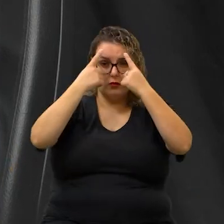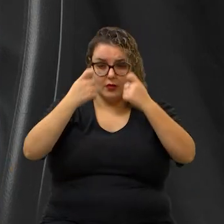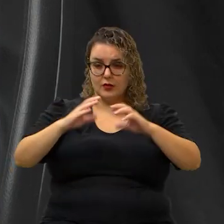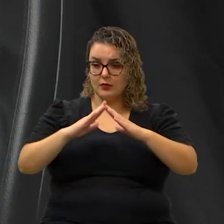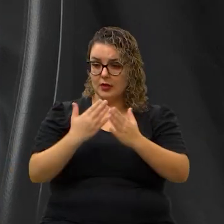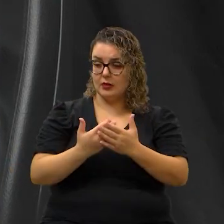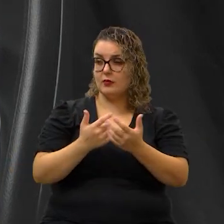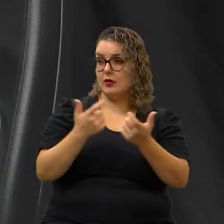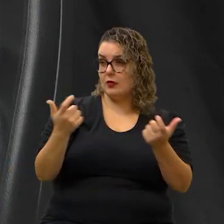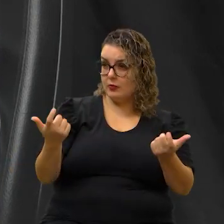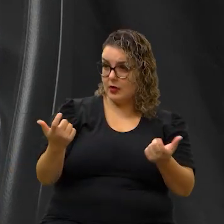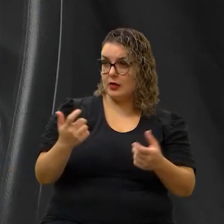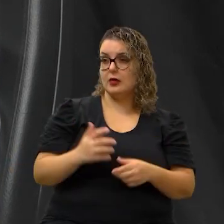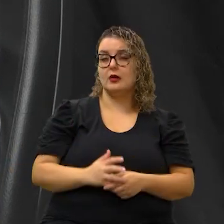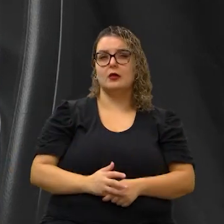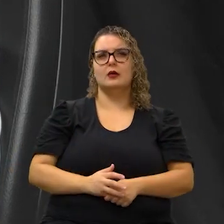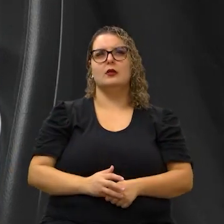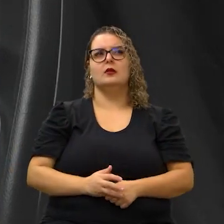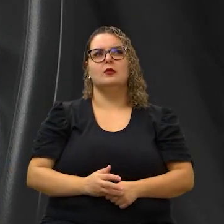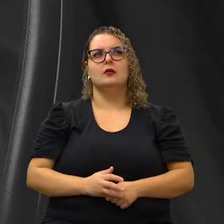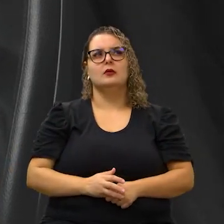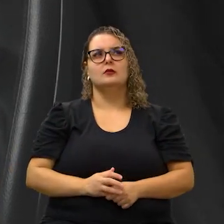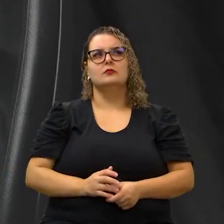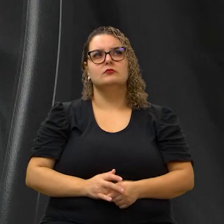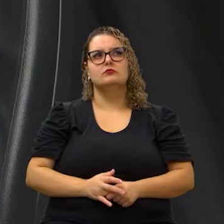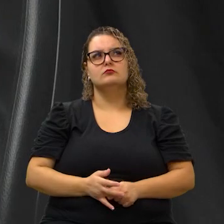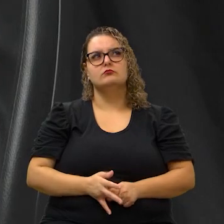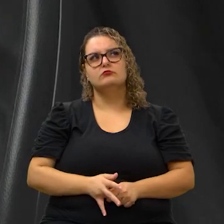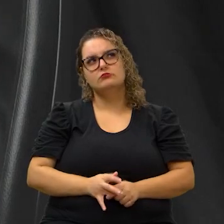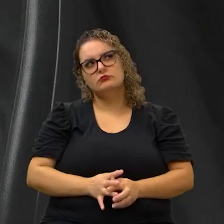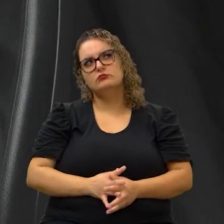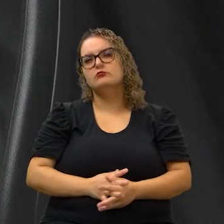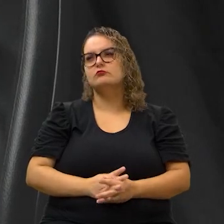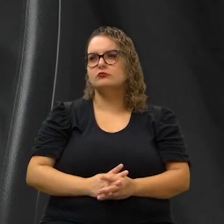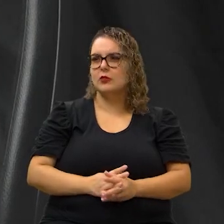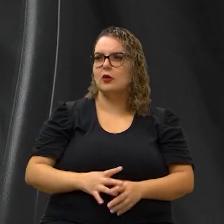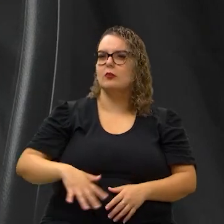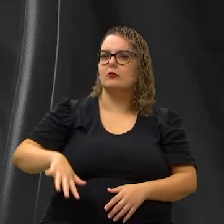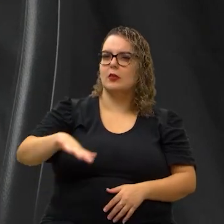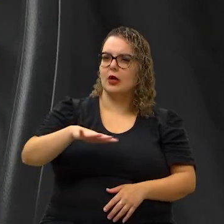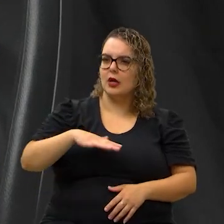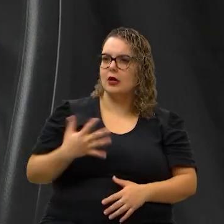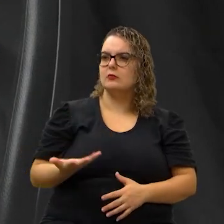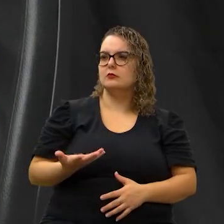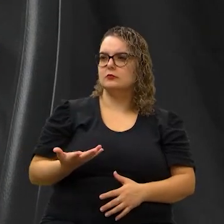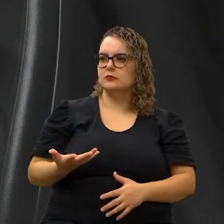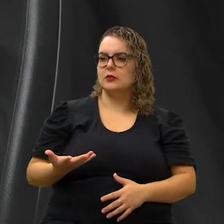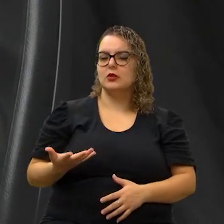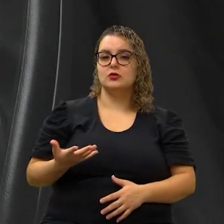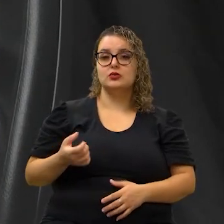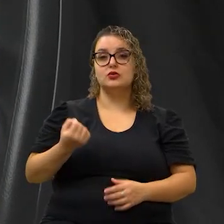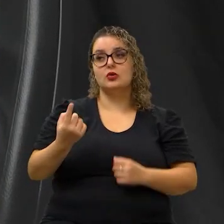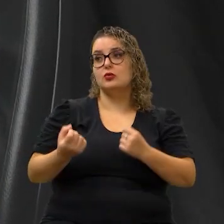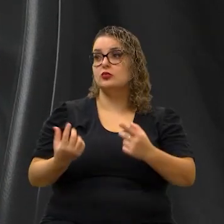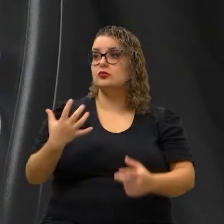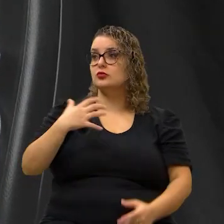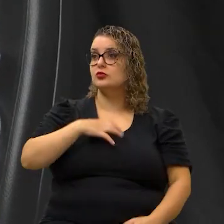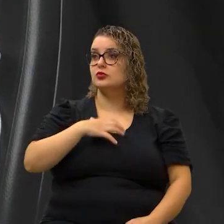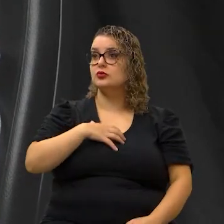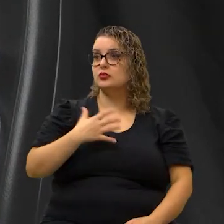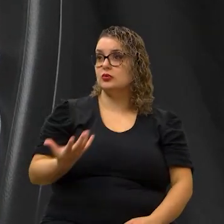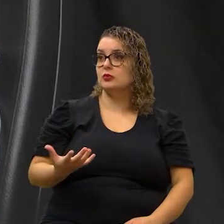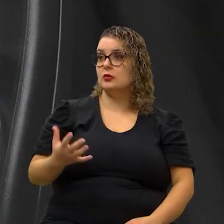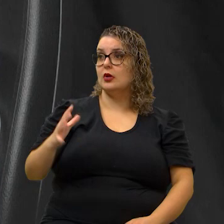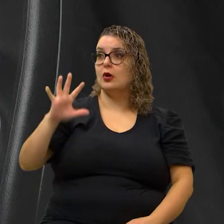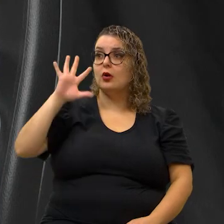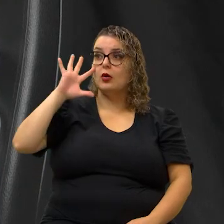período de aumento também de violência. Então, foi esse ambiente que me fez, de alguma